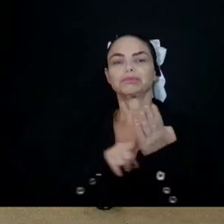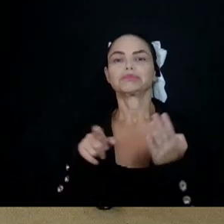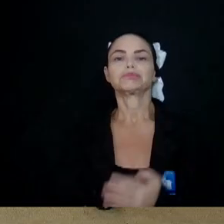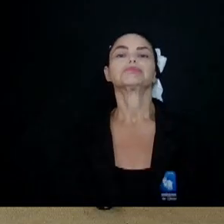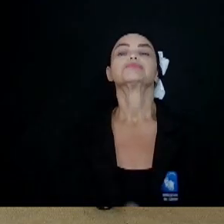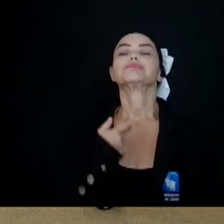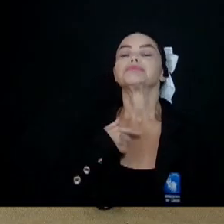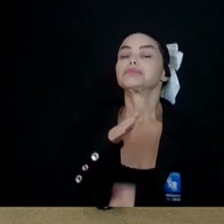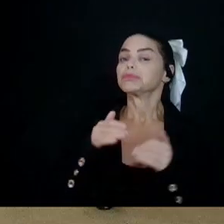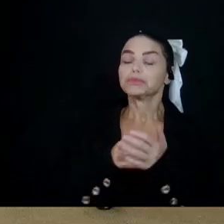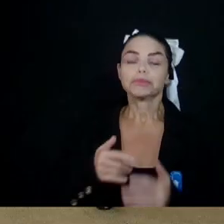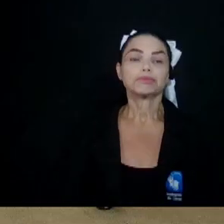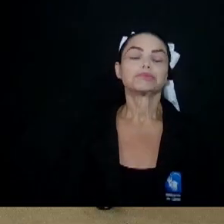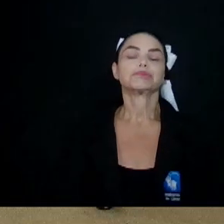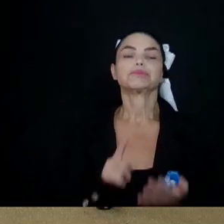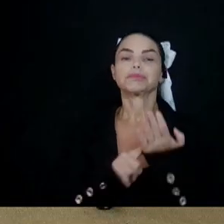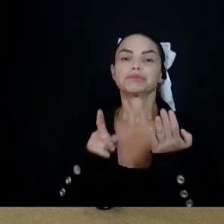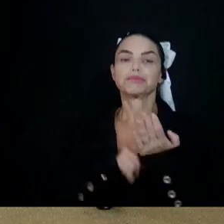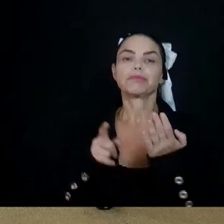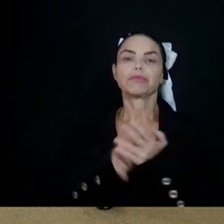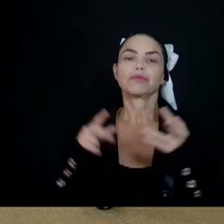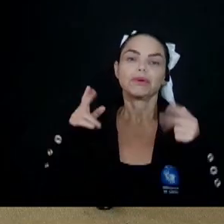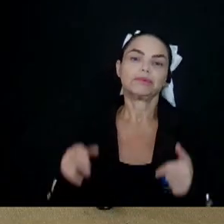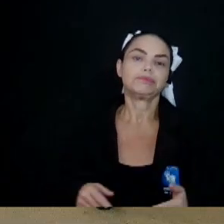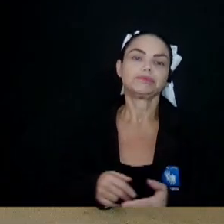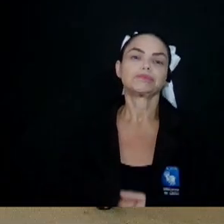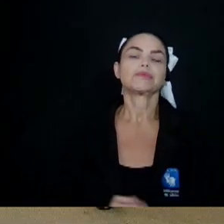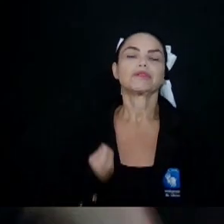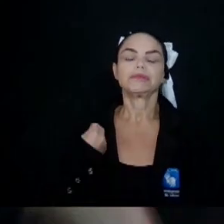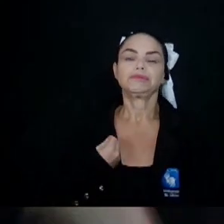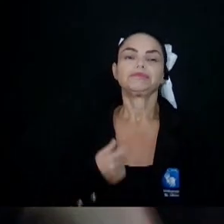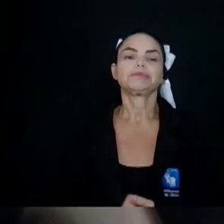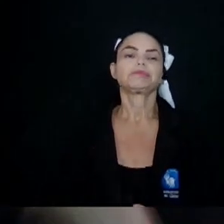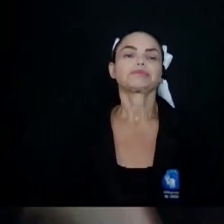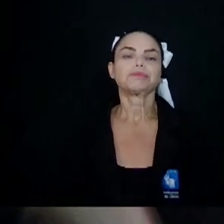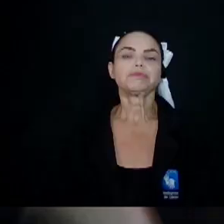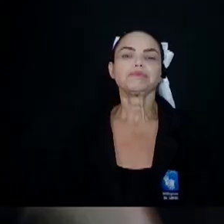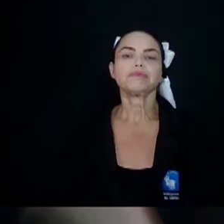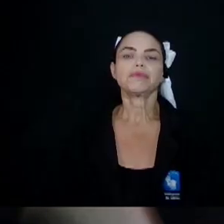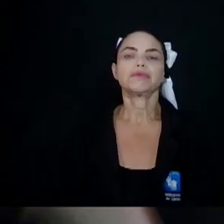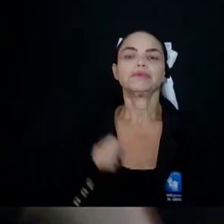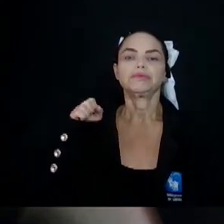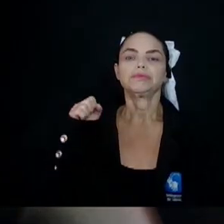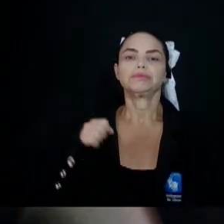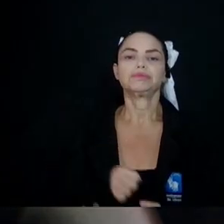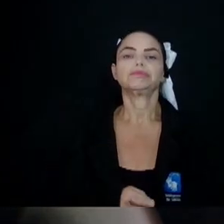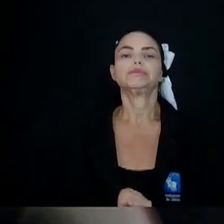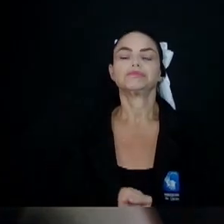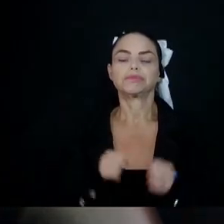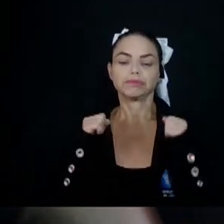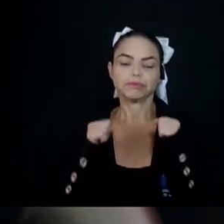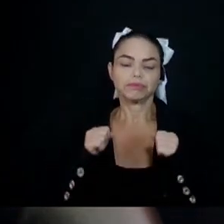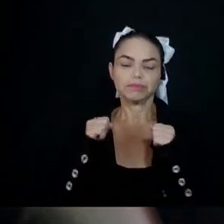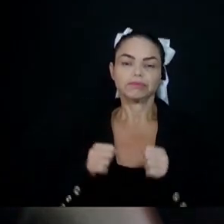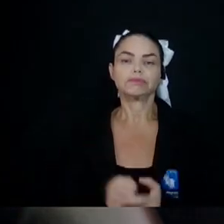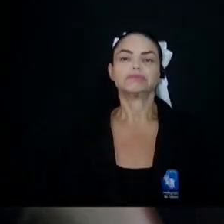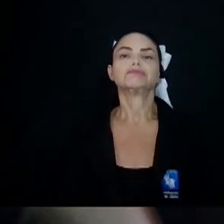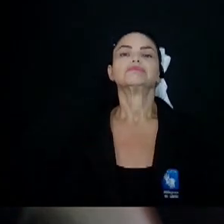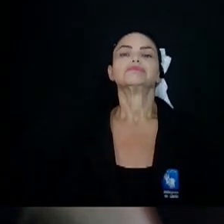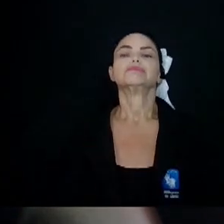o tempo das telas é igual ao tempo do mundo real, né? Sim, sim. E pode sim